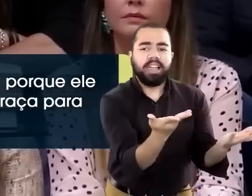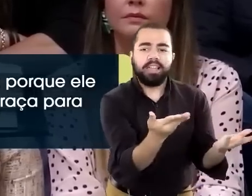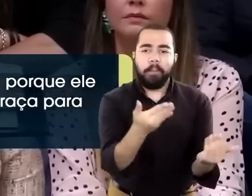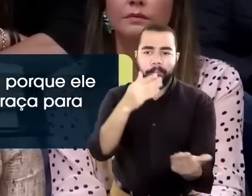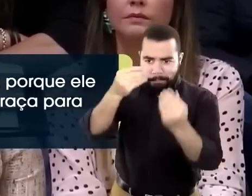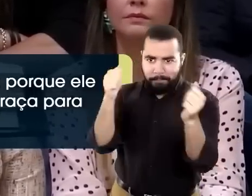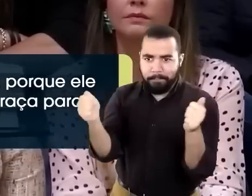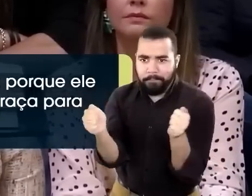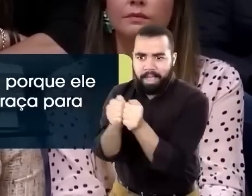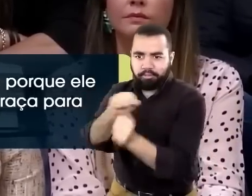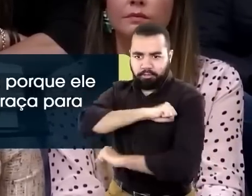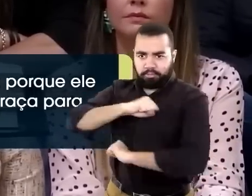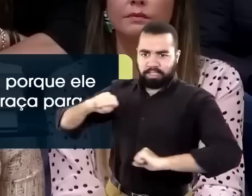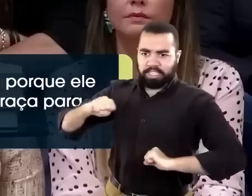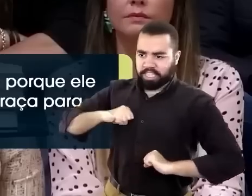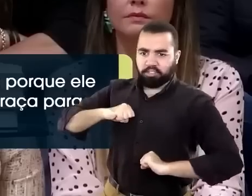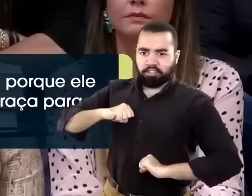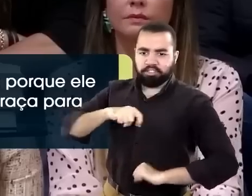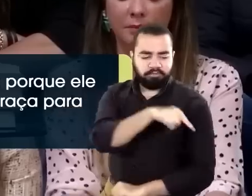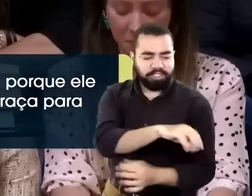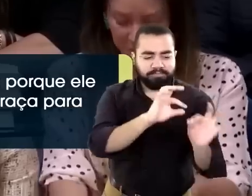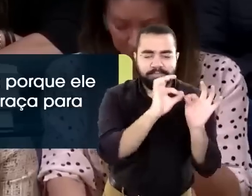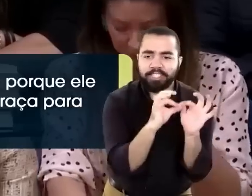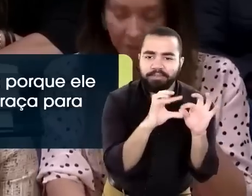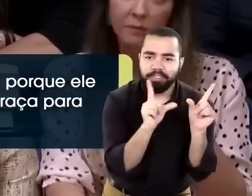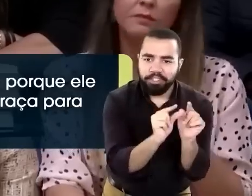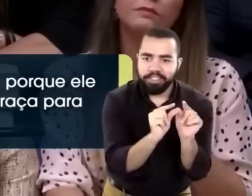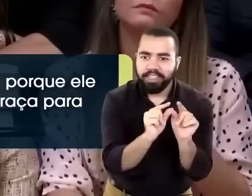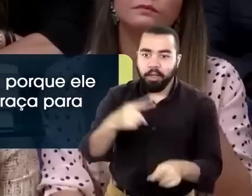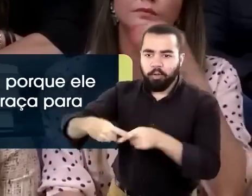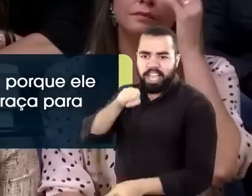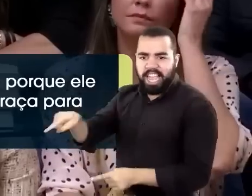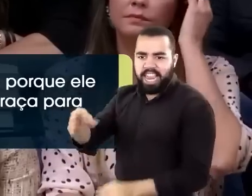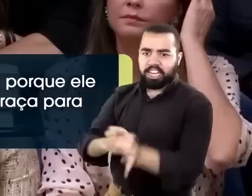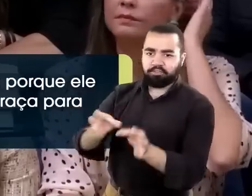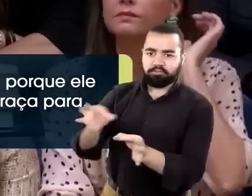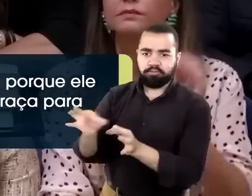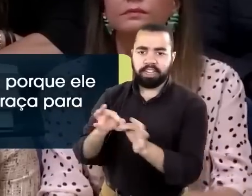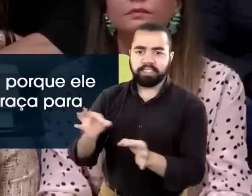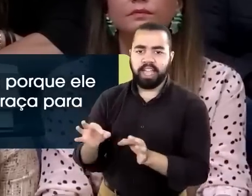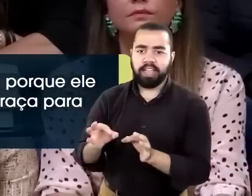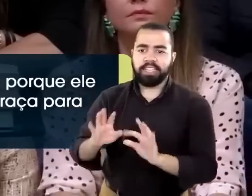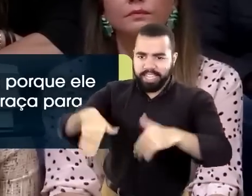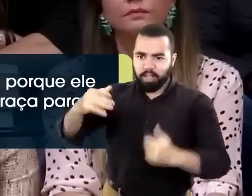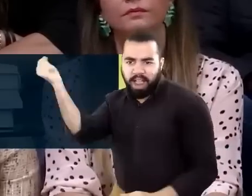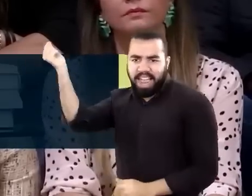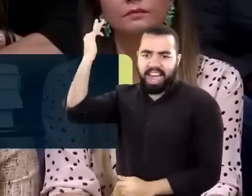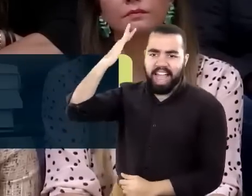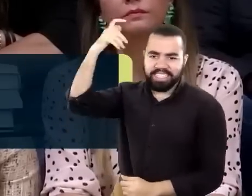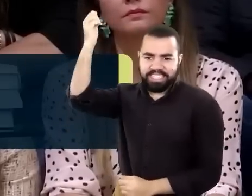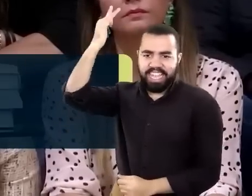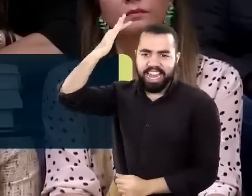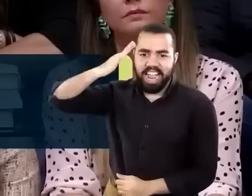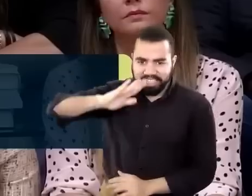campina, porque ele colocará pedra de remate em meio a aclamações, haja graça e graça para ela.